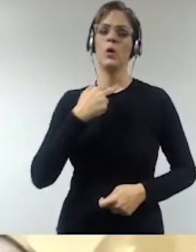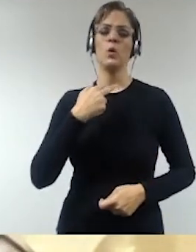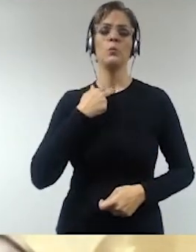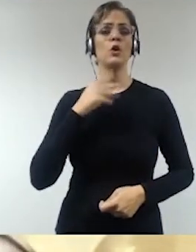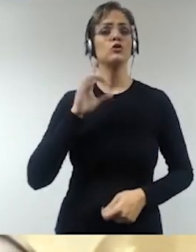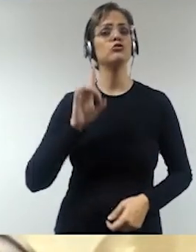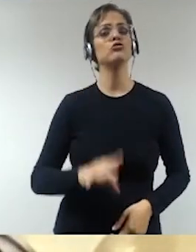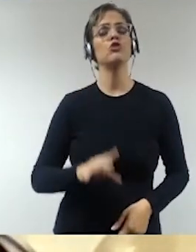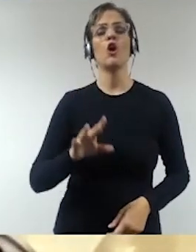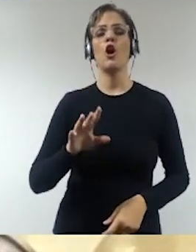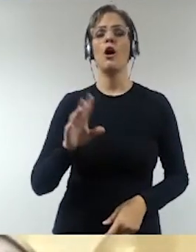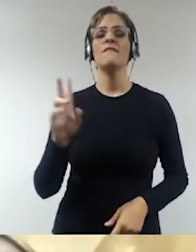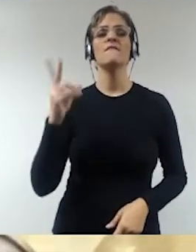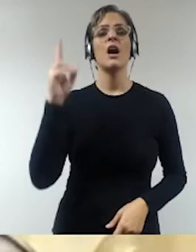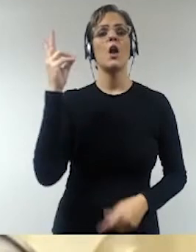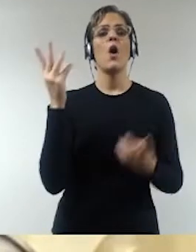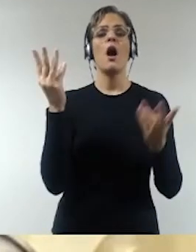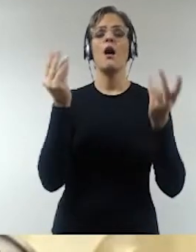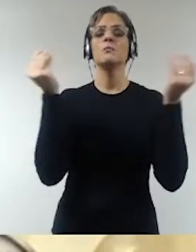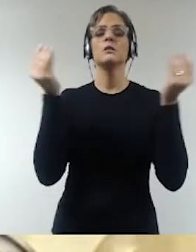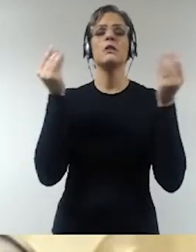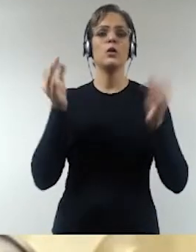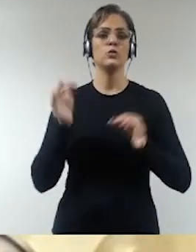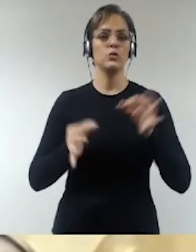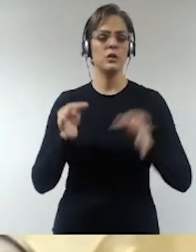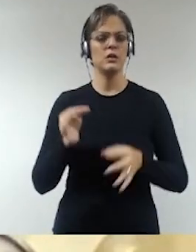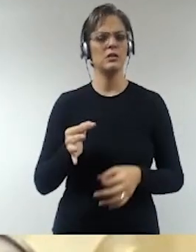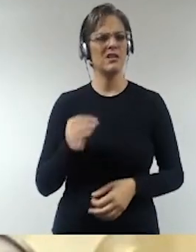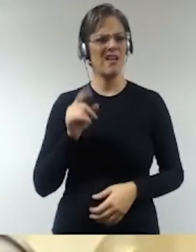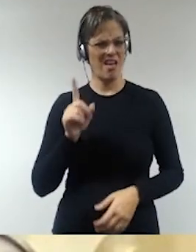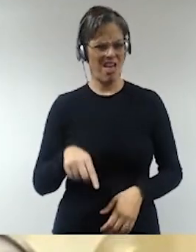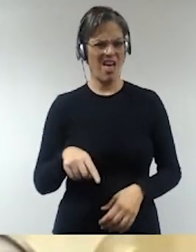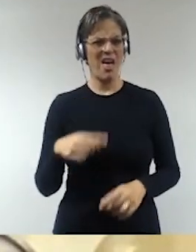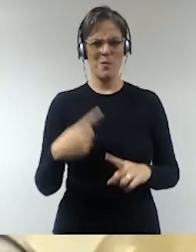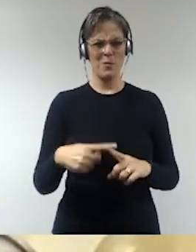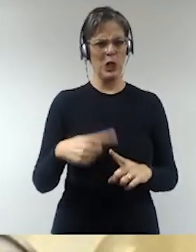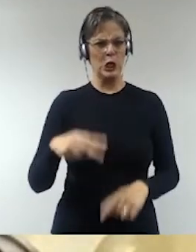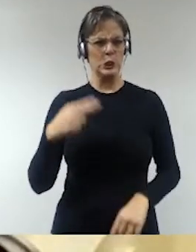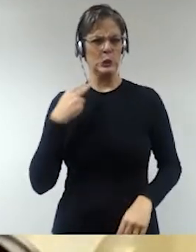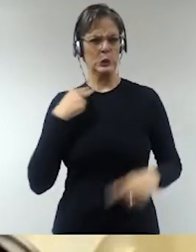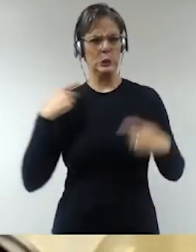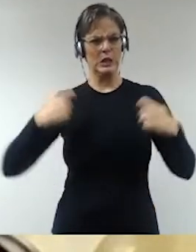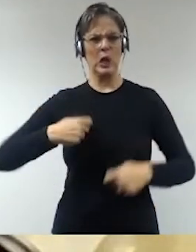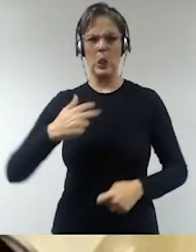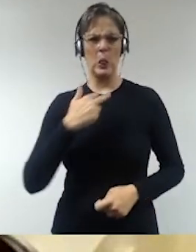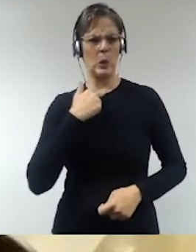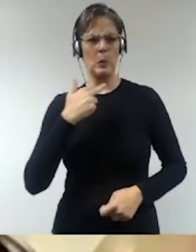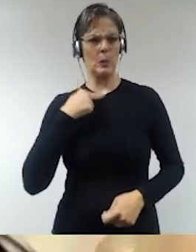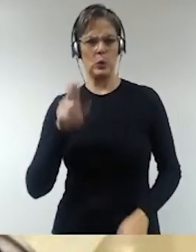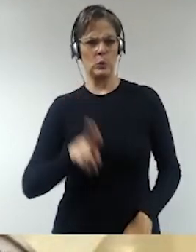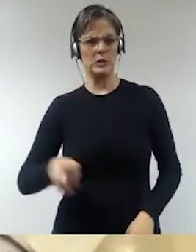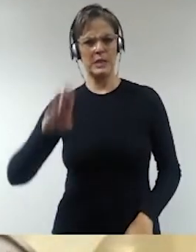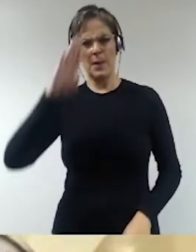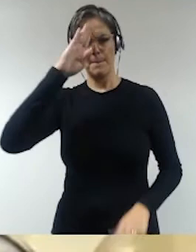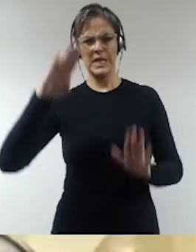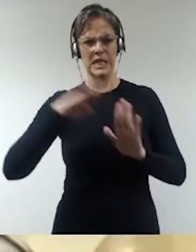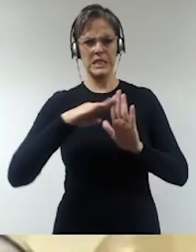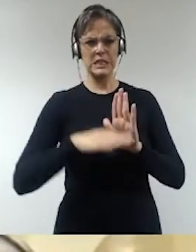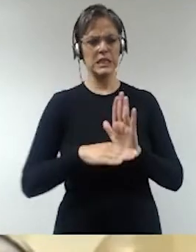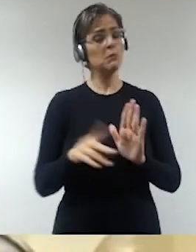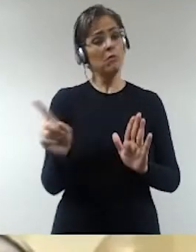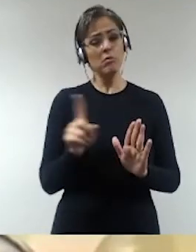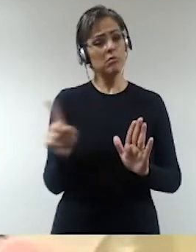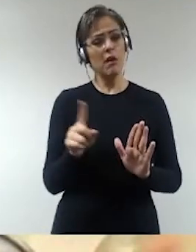jurídicos abstratos, ela não quer de modo nenhum dizer que o juiz não pode decidir com base nos princípios, que são as vigas mestras do